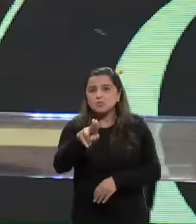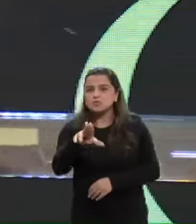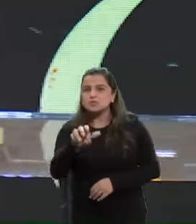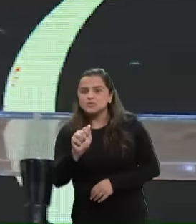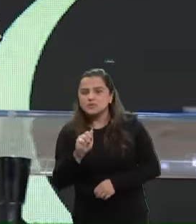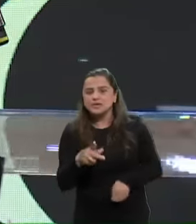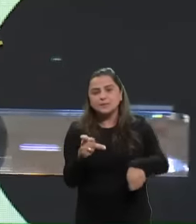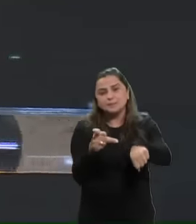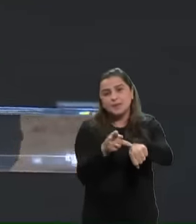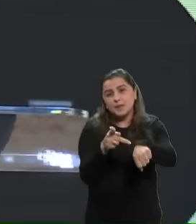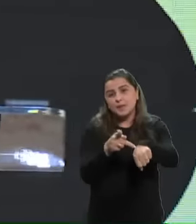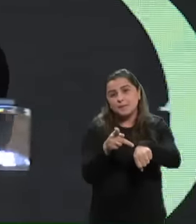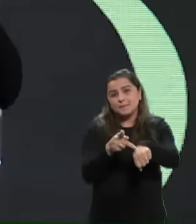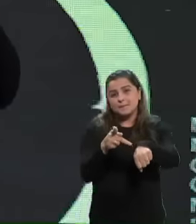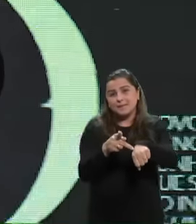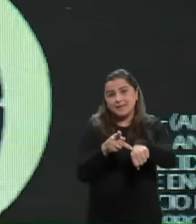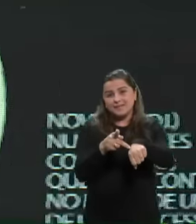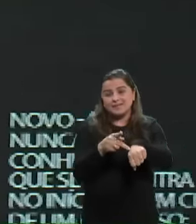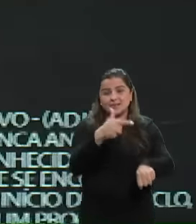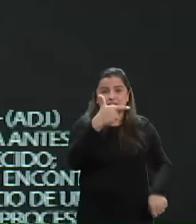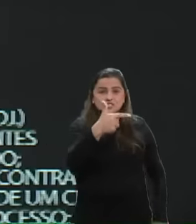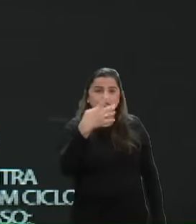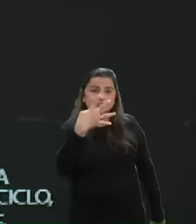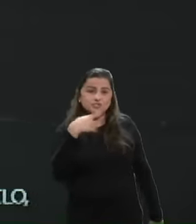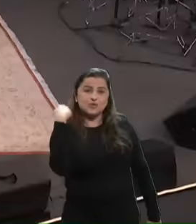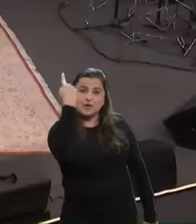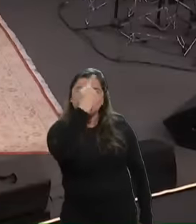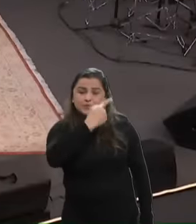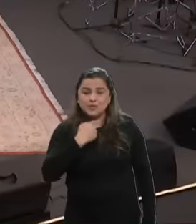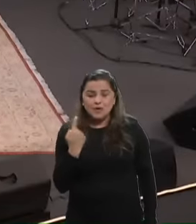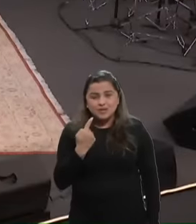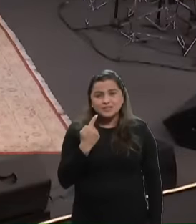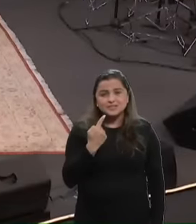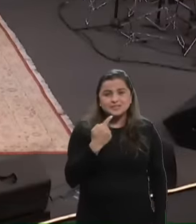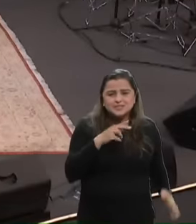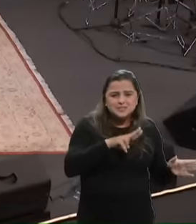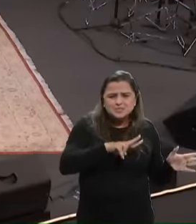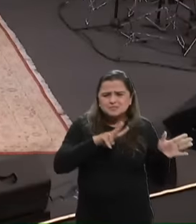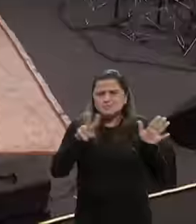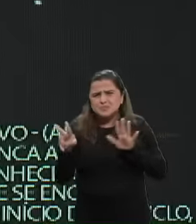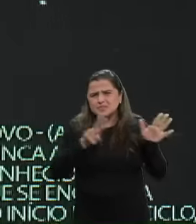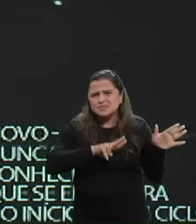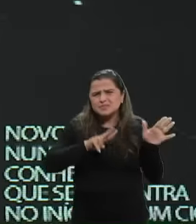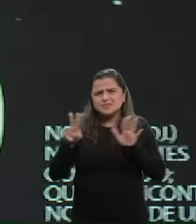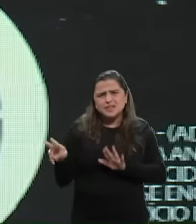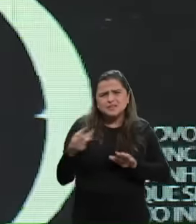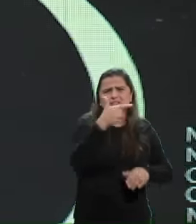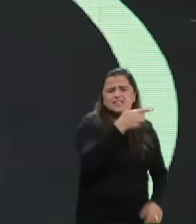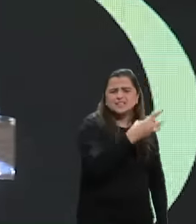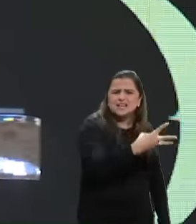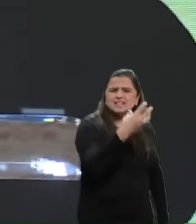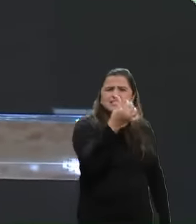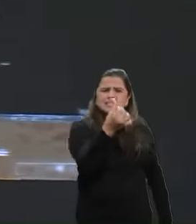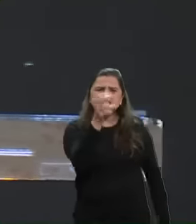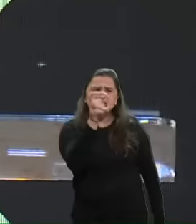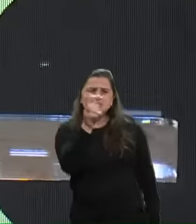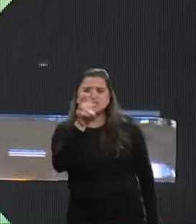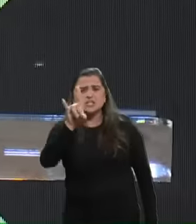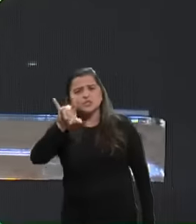Eram pedras que 24 horas por dia, de domingo a domingo, os 365 dias do